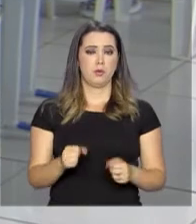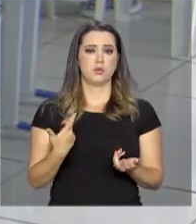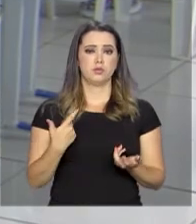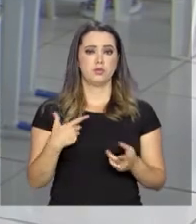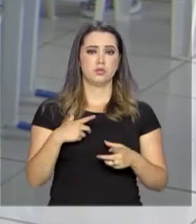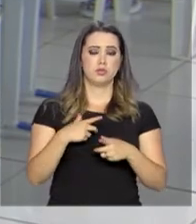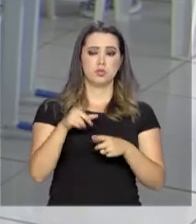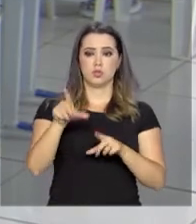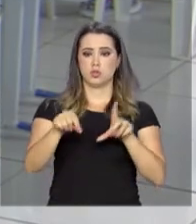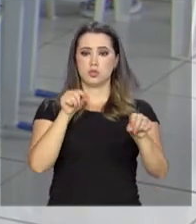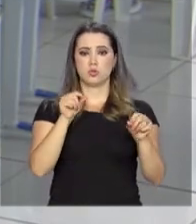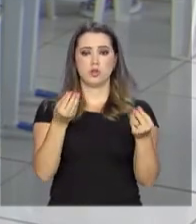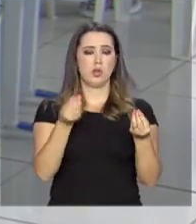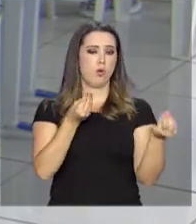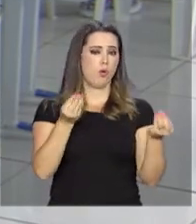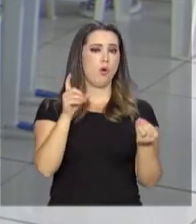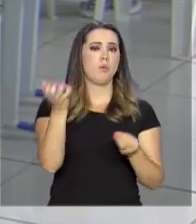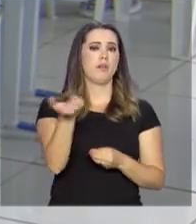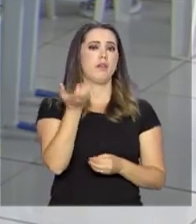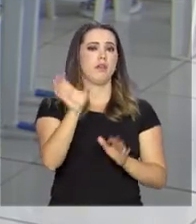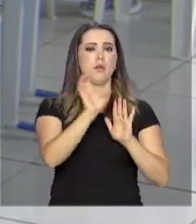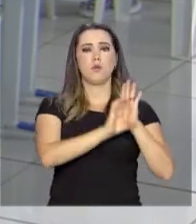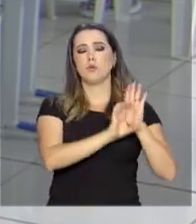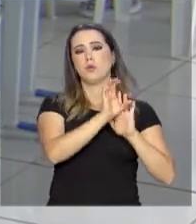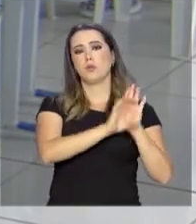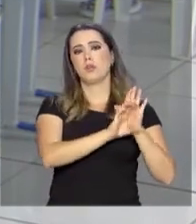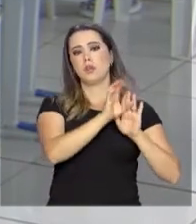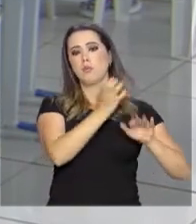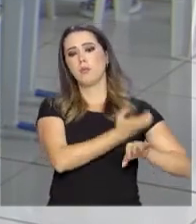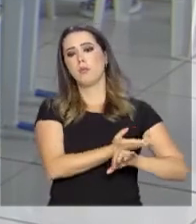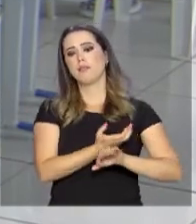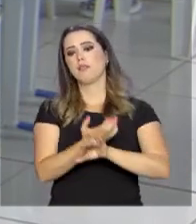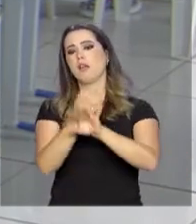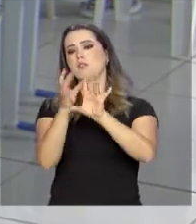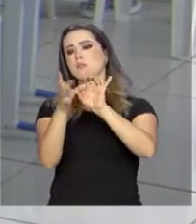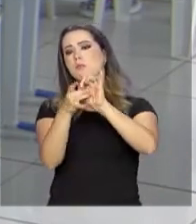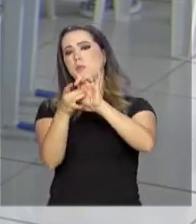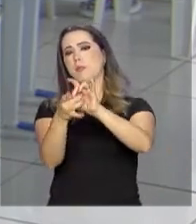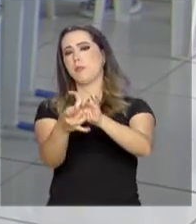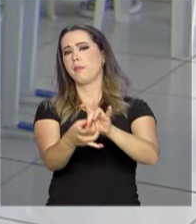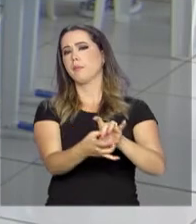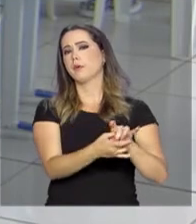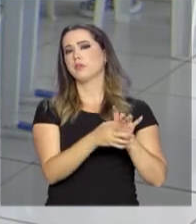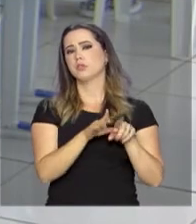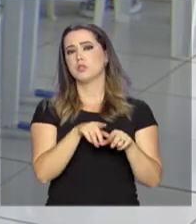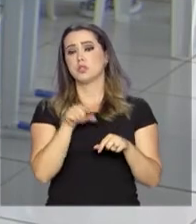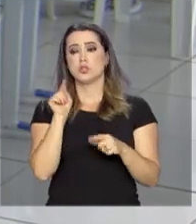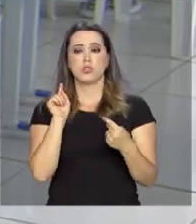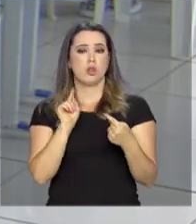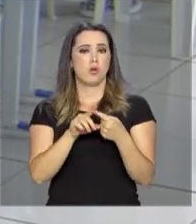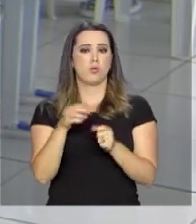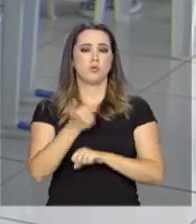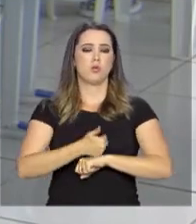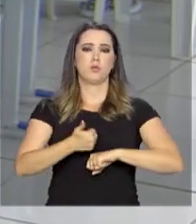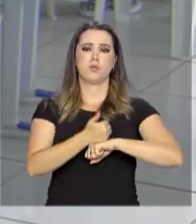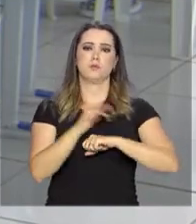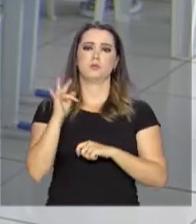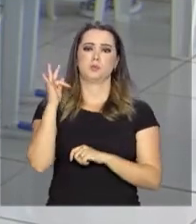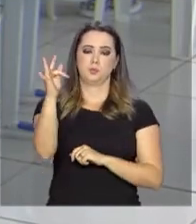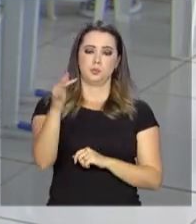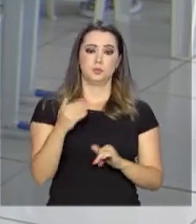formatar o seu currículo por área de interesse, de acordo com a profissão que ele quer seguir no